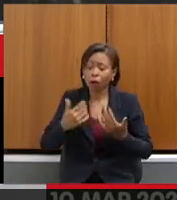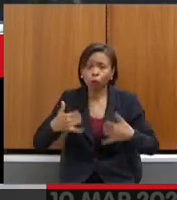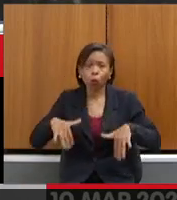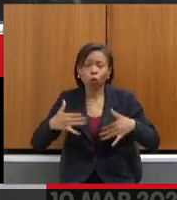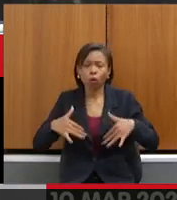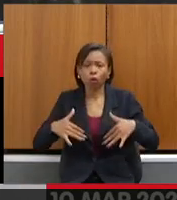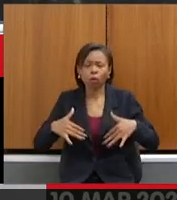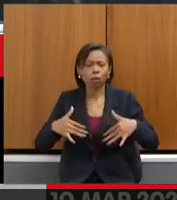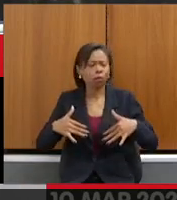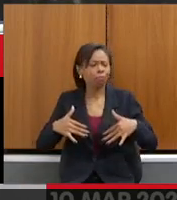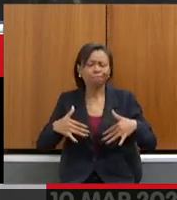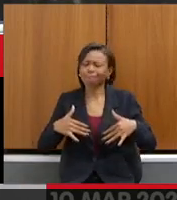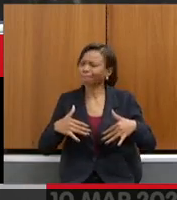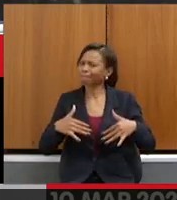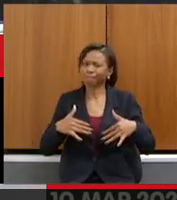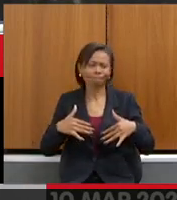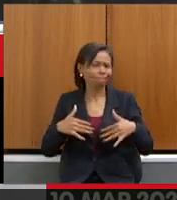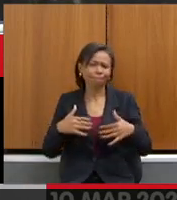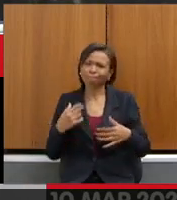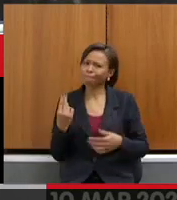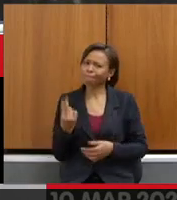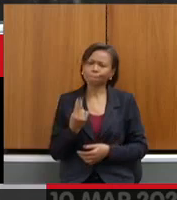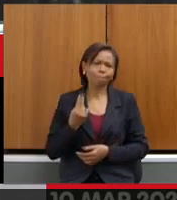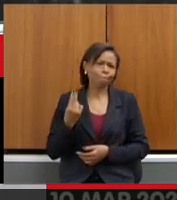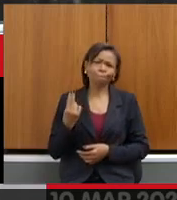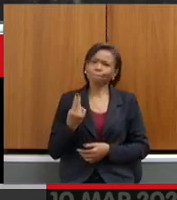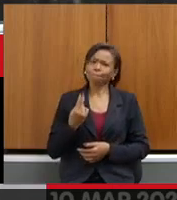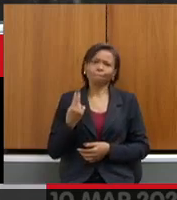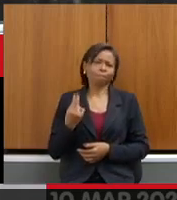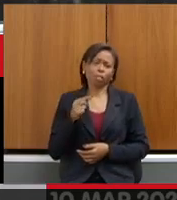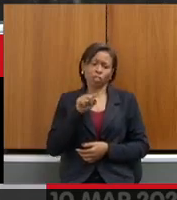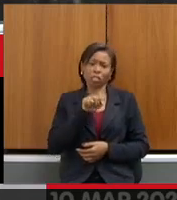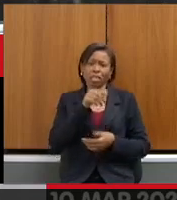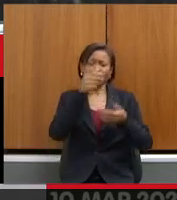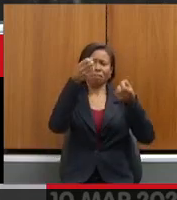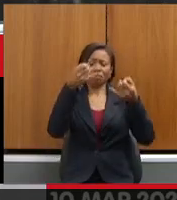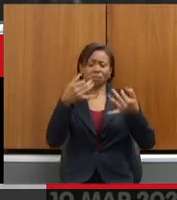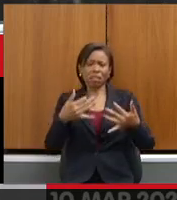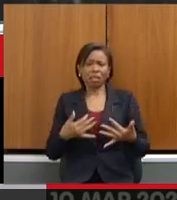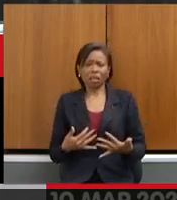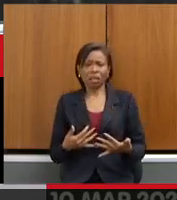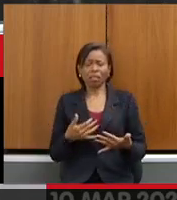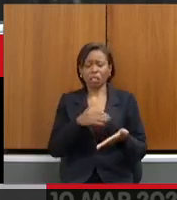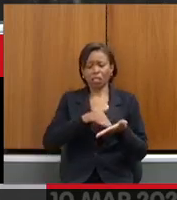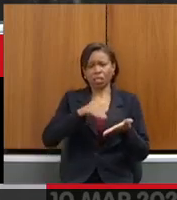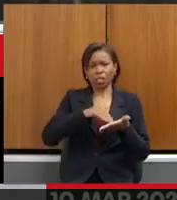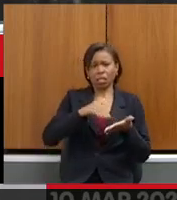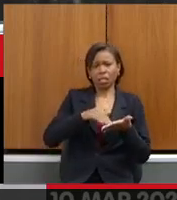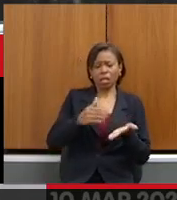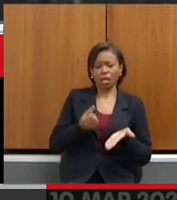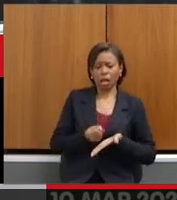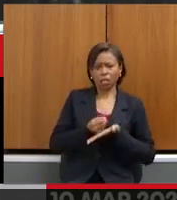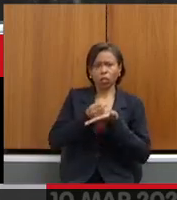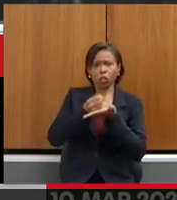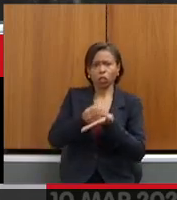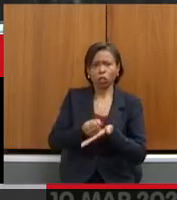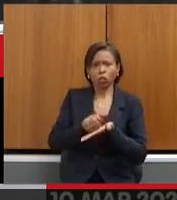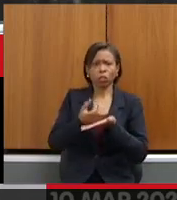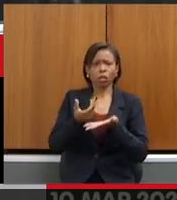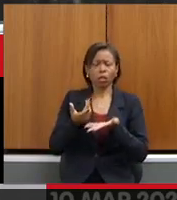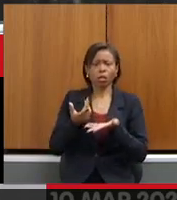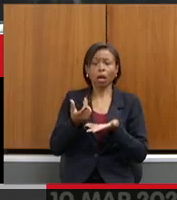e vossa excelência que reafirmou que prezam pela eficiência e não é um montante de recursos gastos mas é